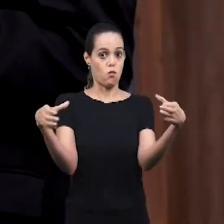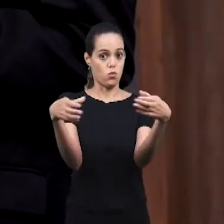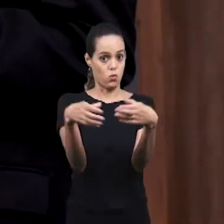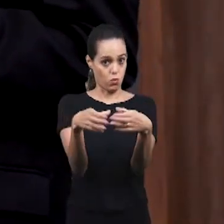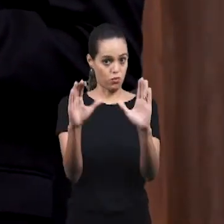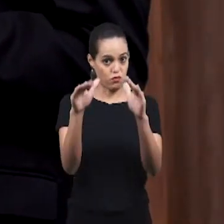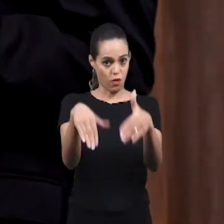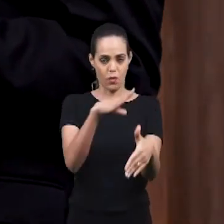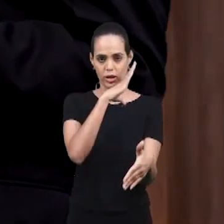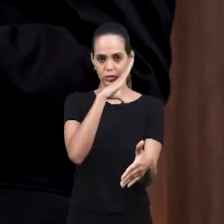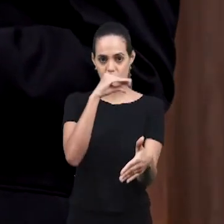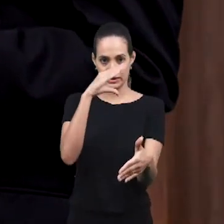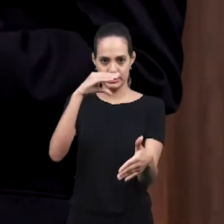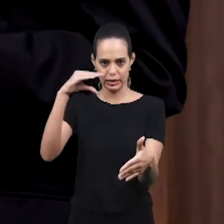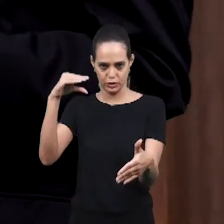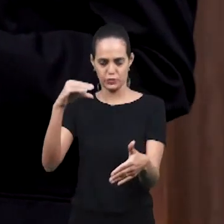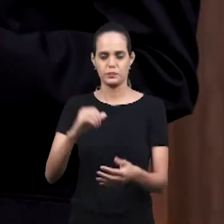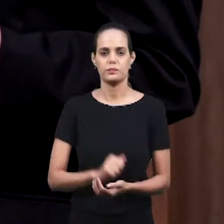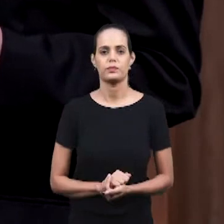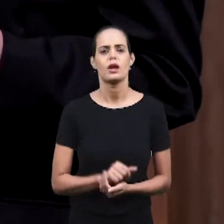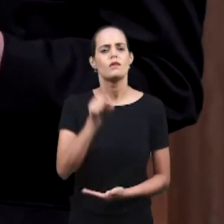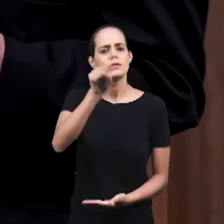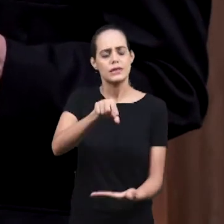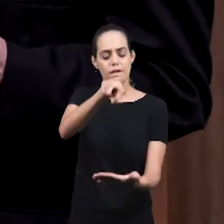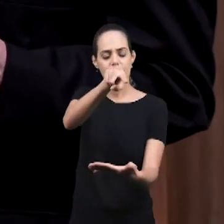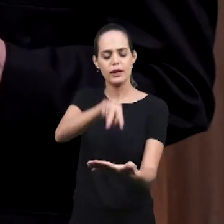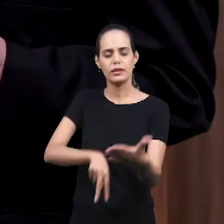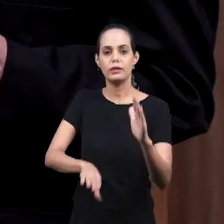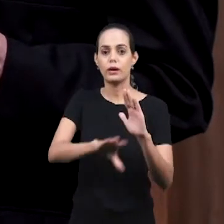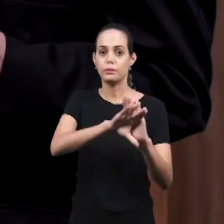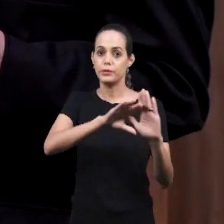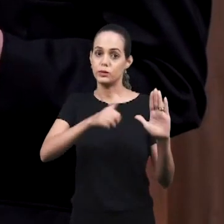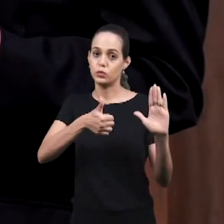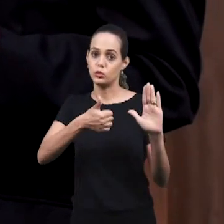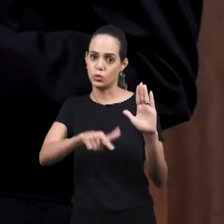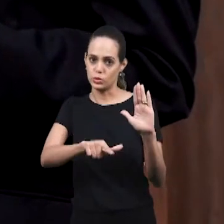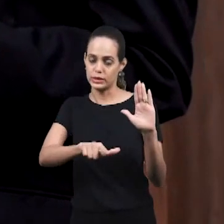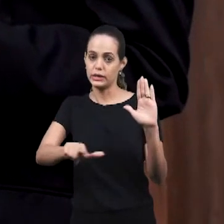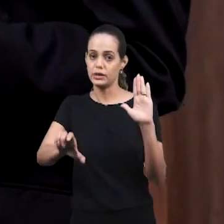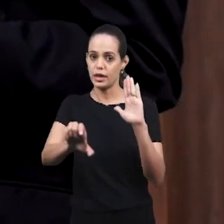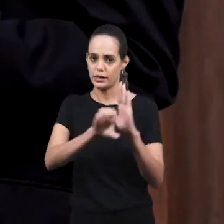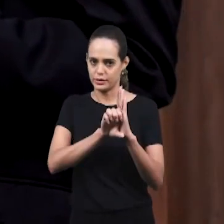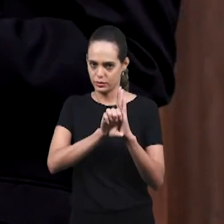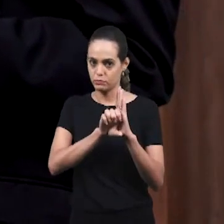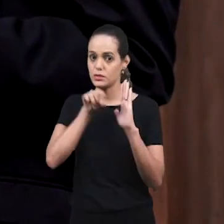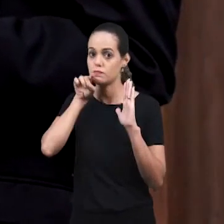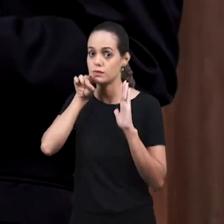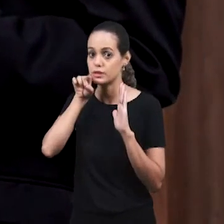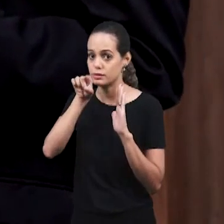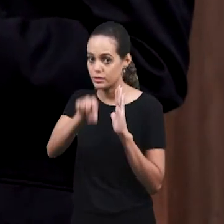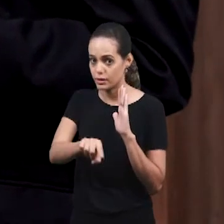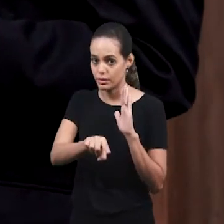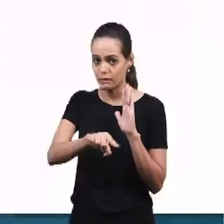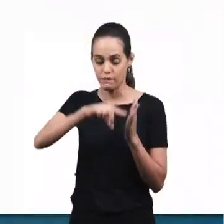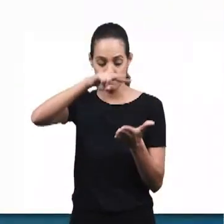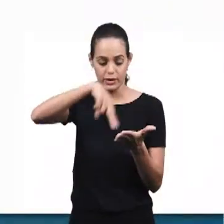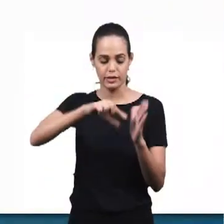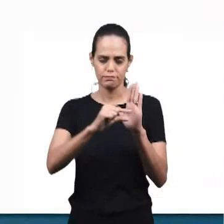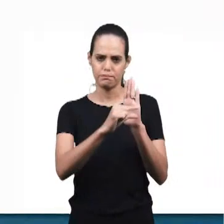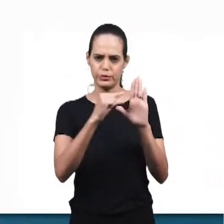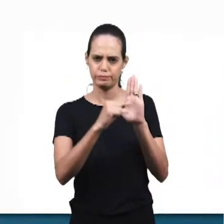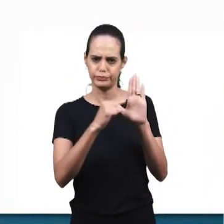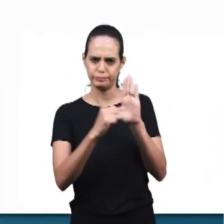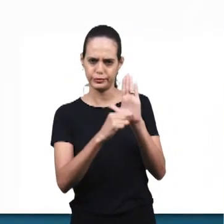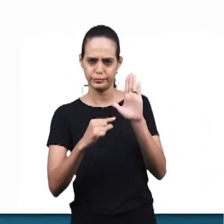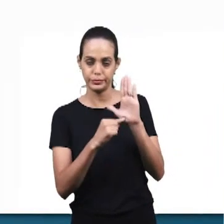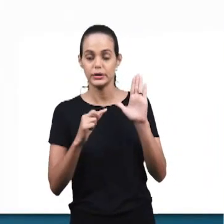foi dirigida aos adolescentes. E ela diz assim, leia no capítulo 12 de Êxodo os textos